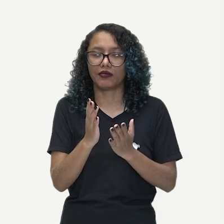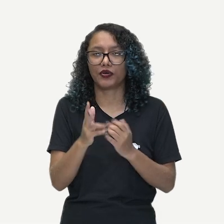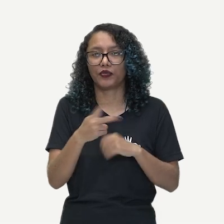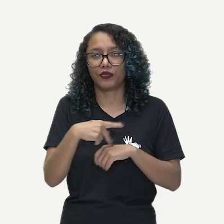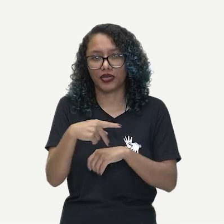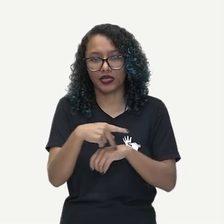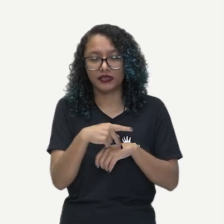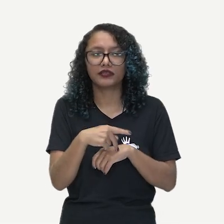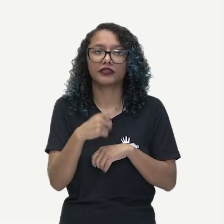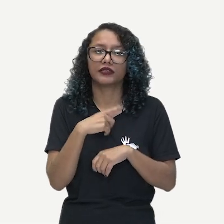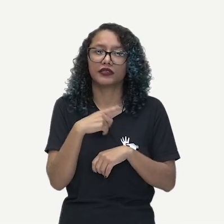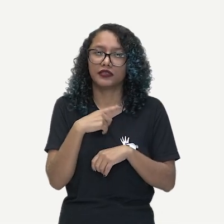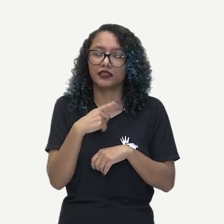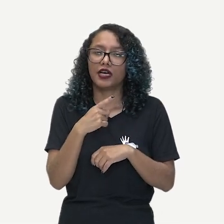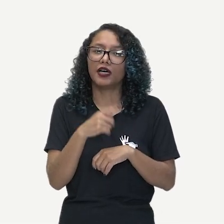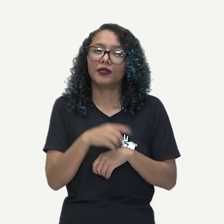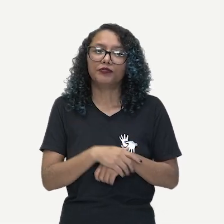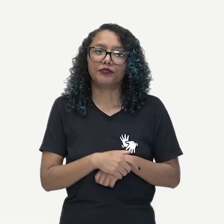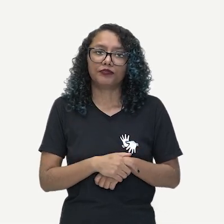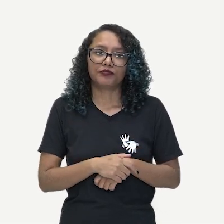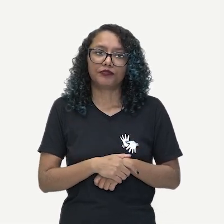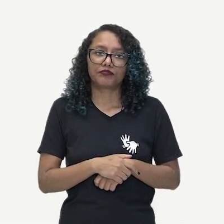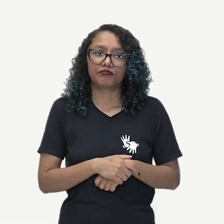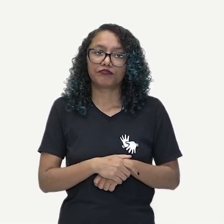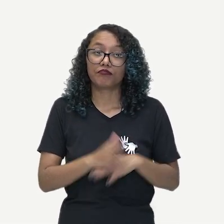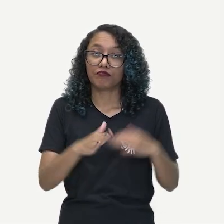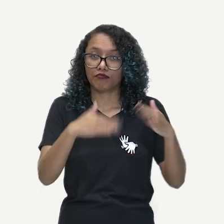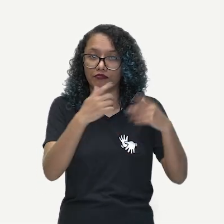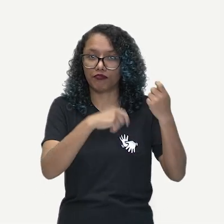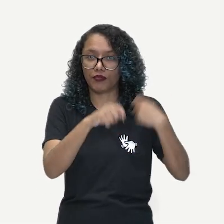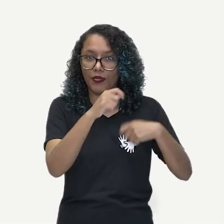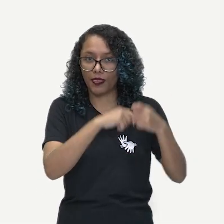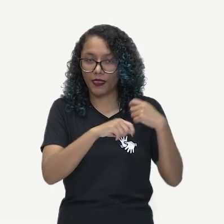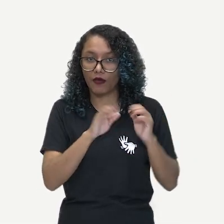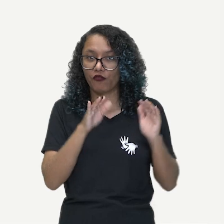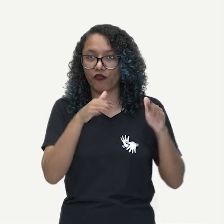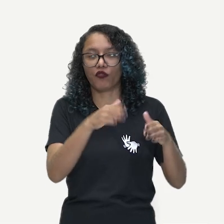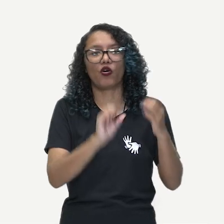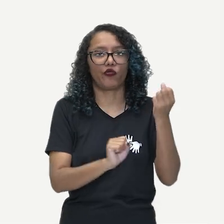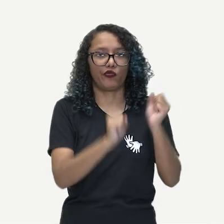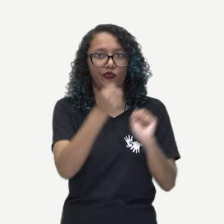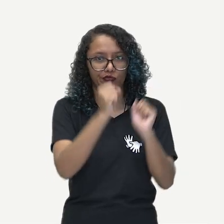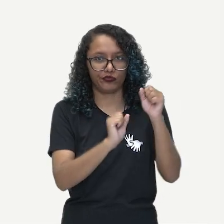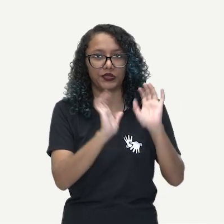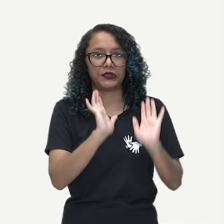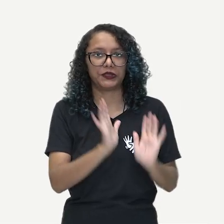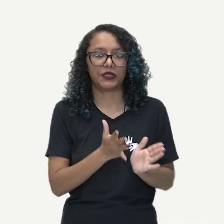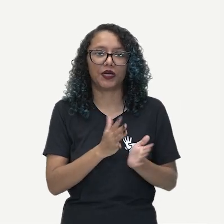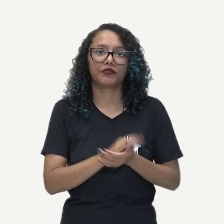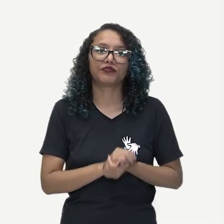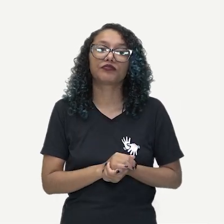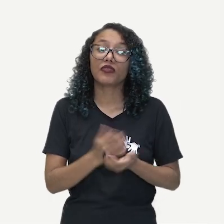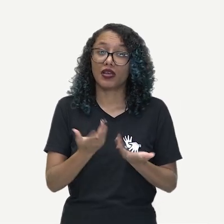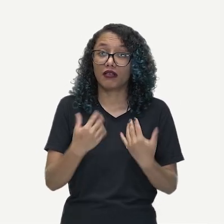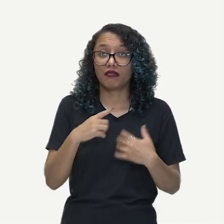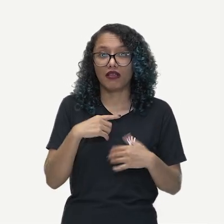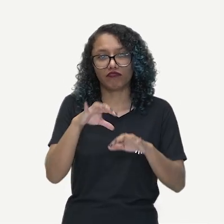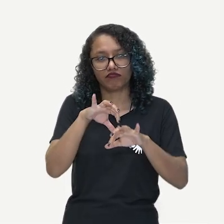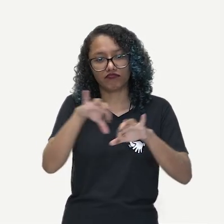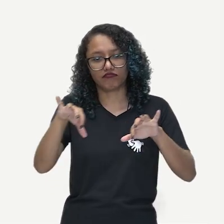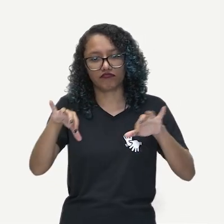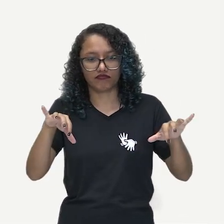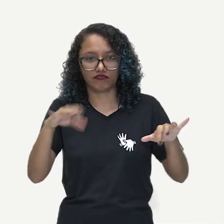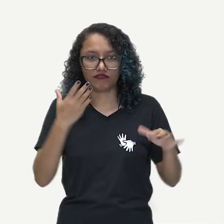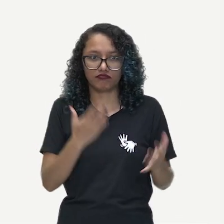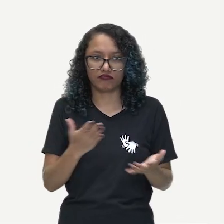num desenvolvimento econômico industrial, ok? E a gente tem, então, essa divisão. Então, é um